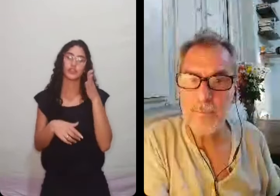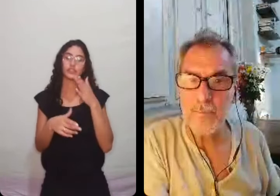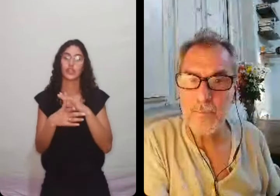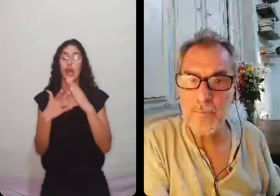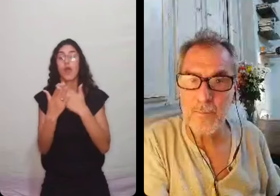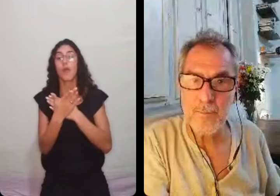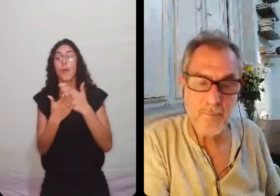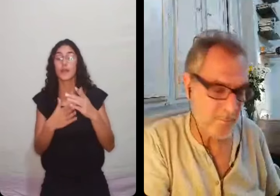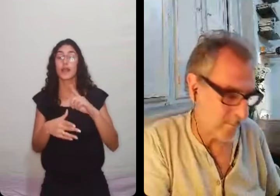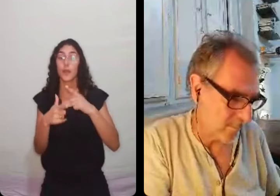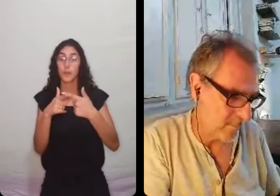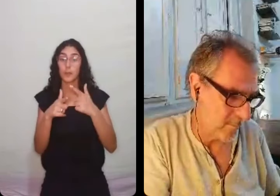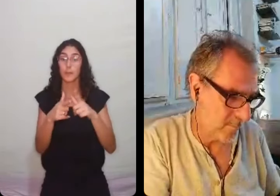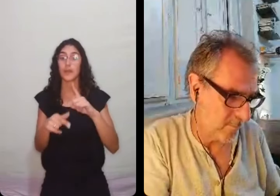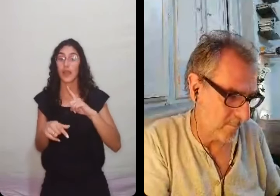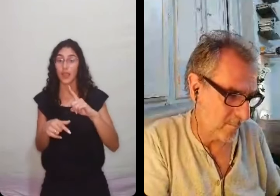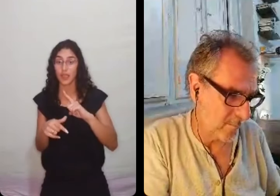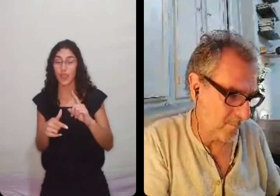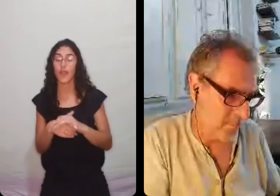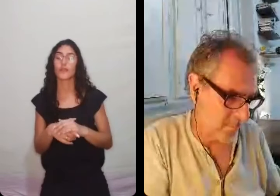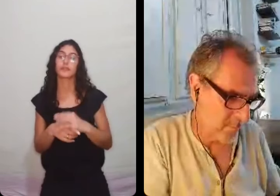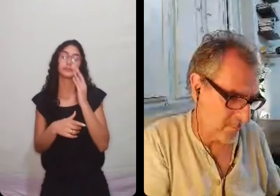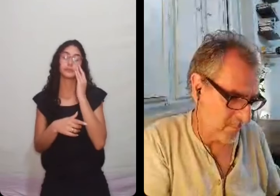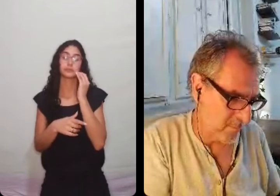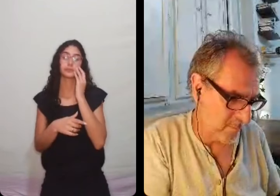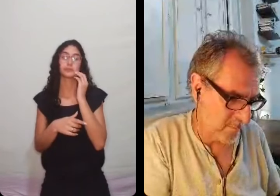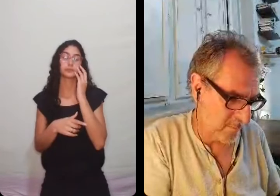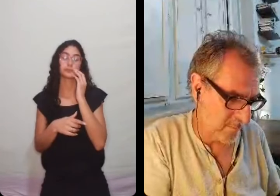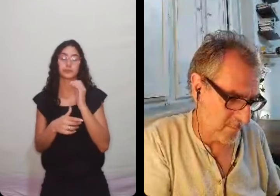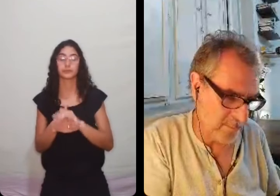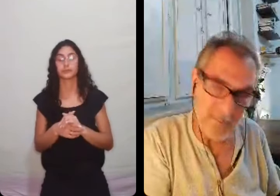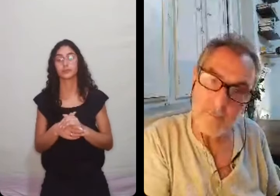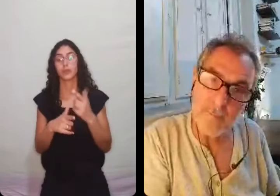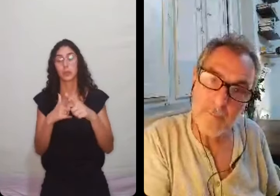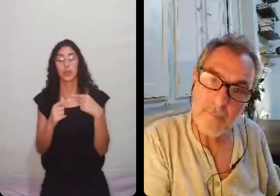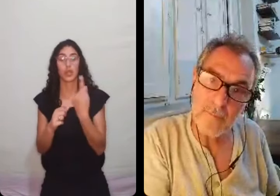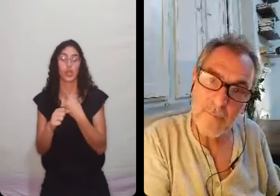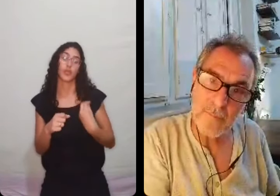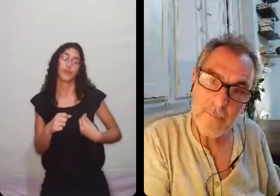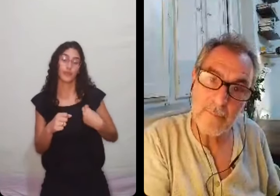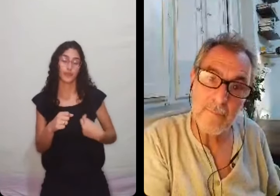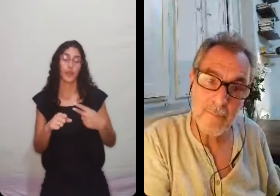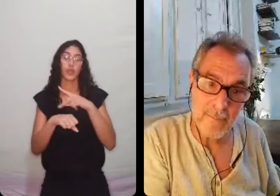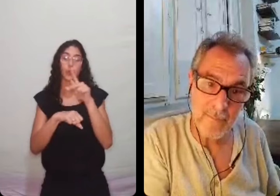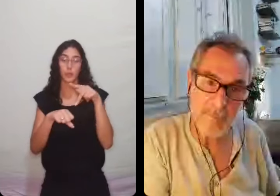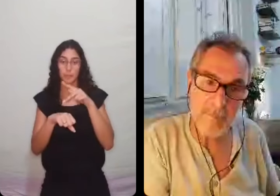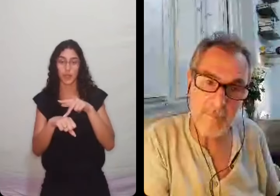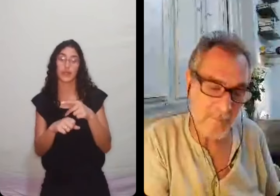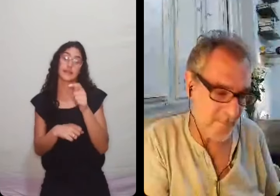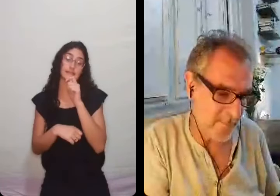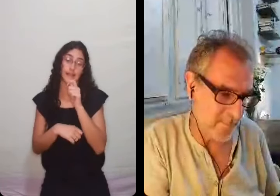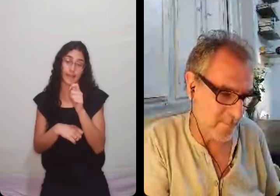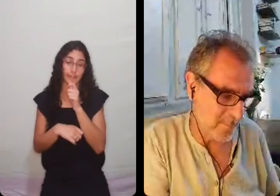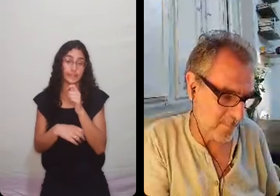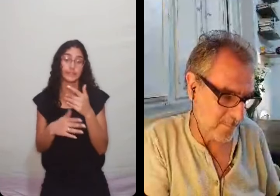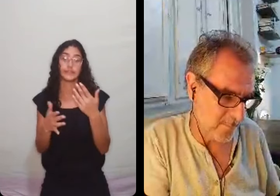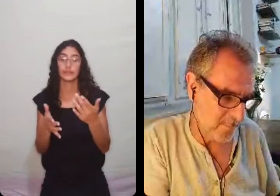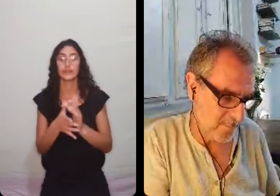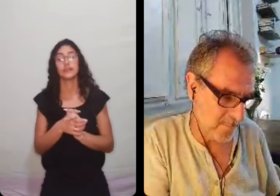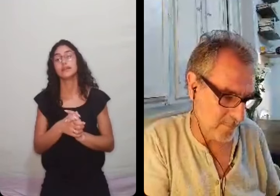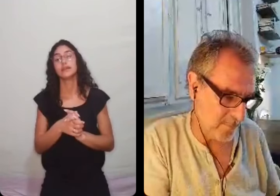dessa crise sanitária que a gente está vivendo, ainda está vivendo. Então, estamos aí tentando